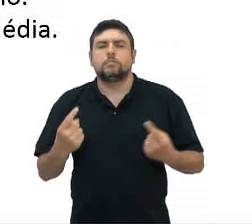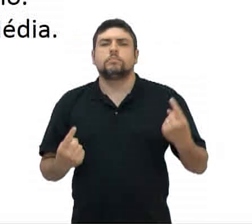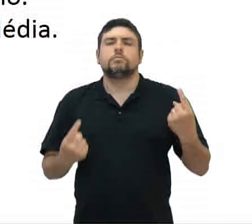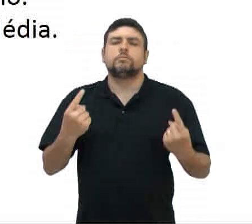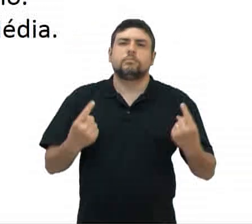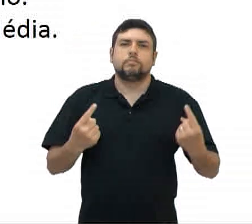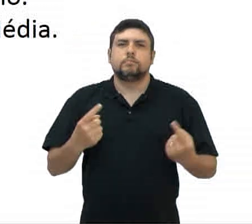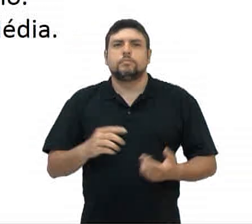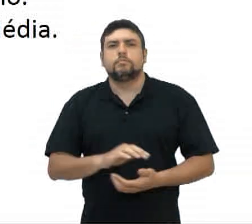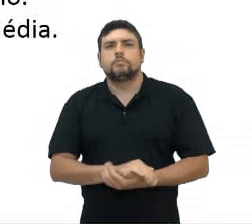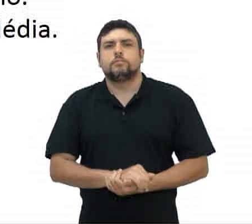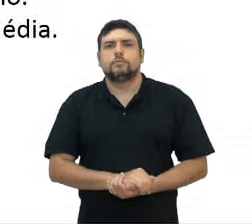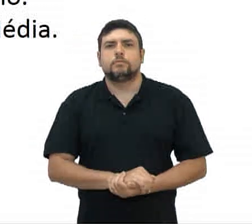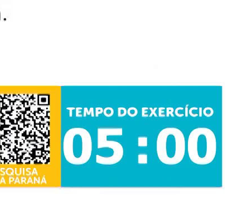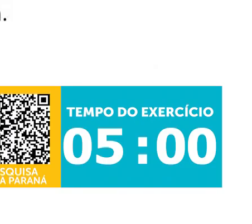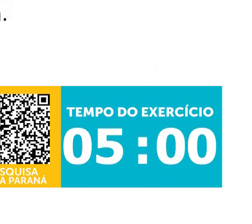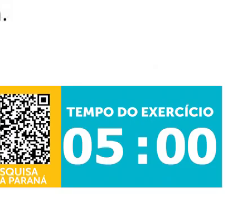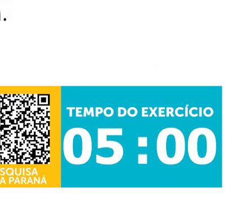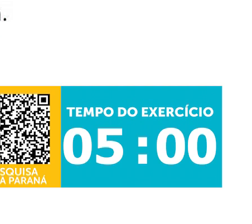certa aí.